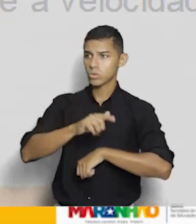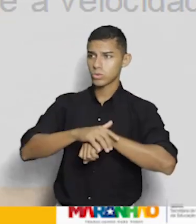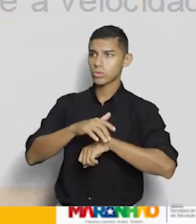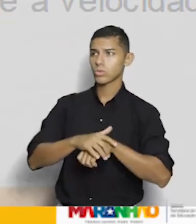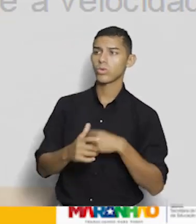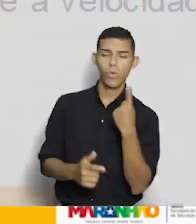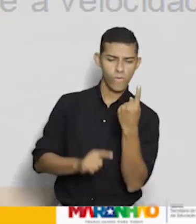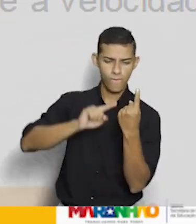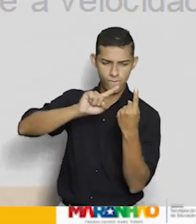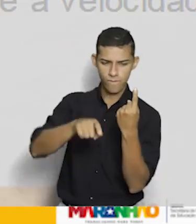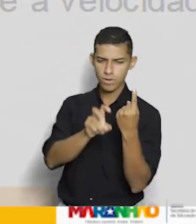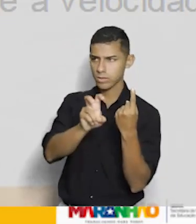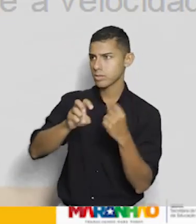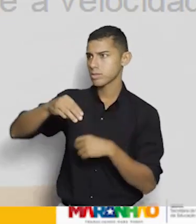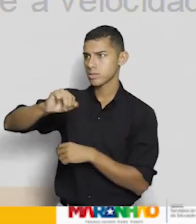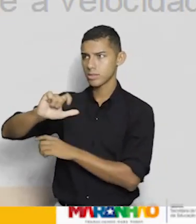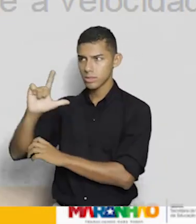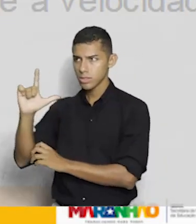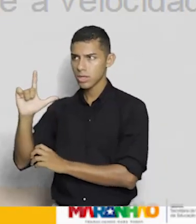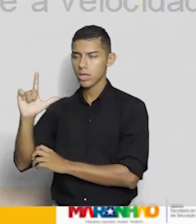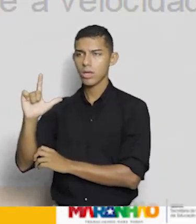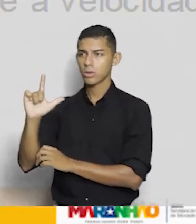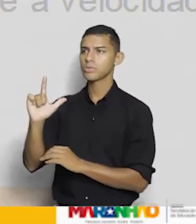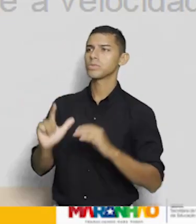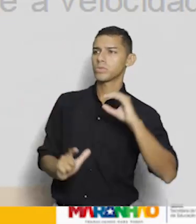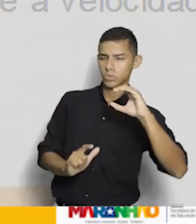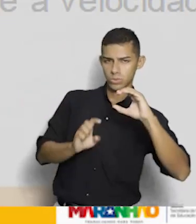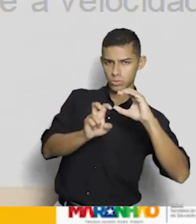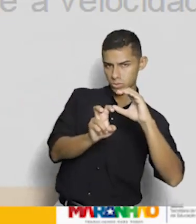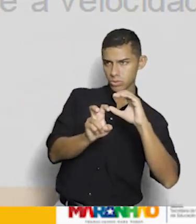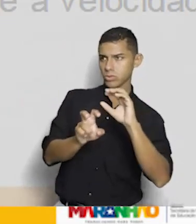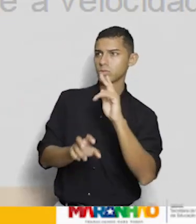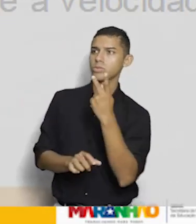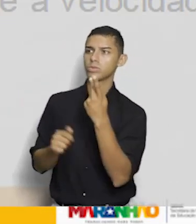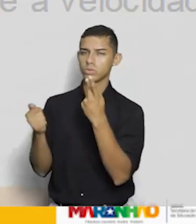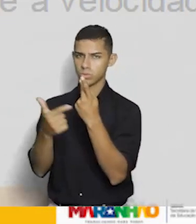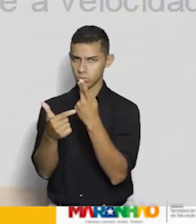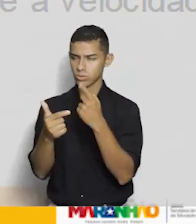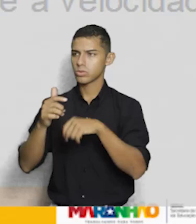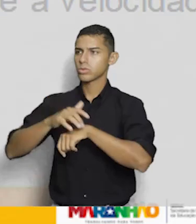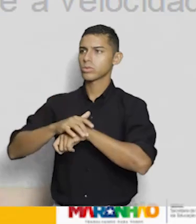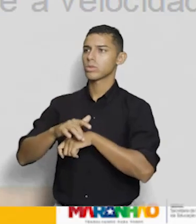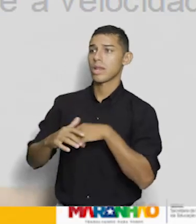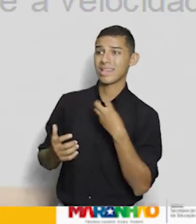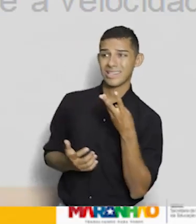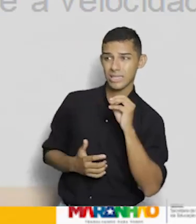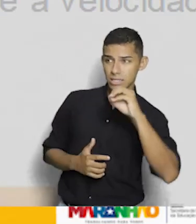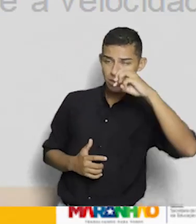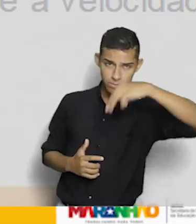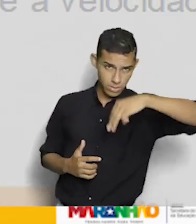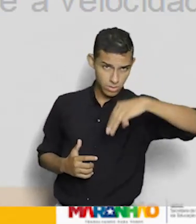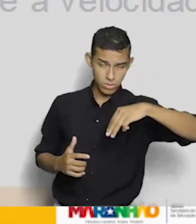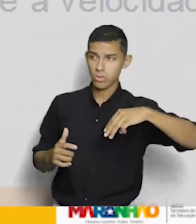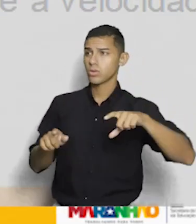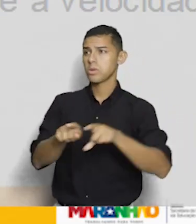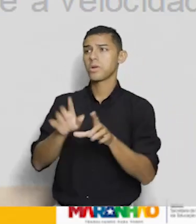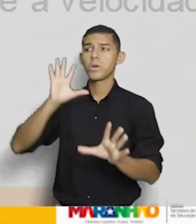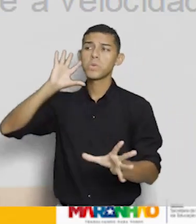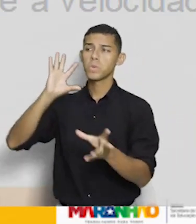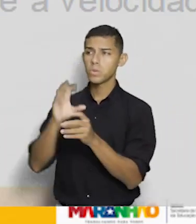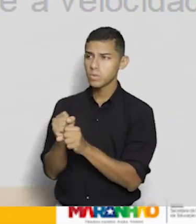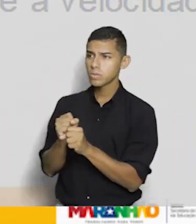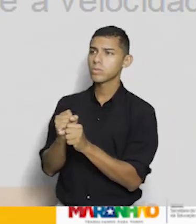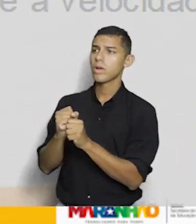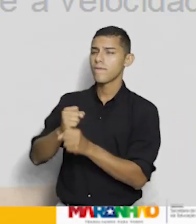de 1,5 mol de pentano em 30 minutos de reação podes concluir que a velocidade da reação